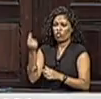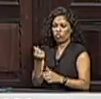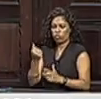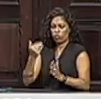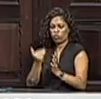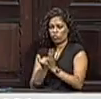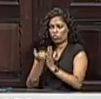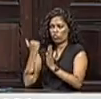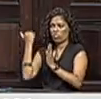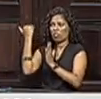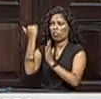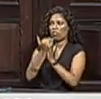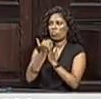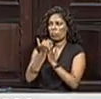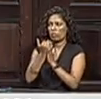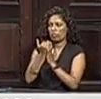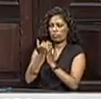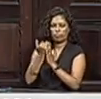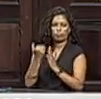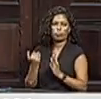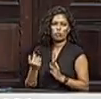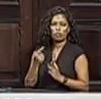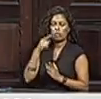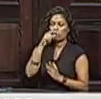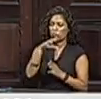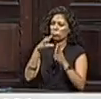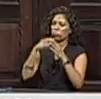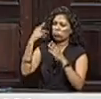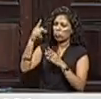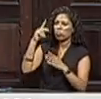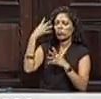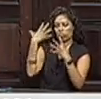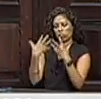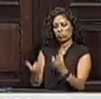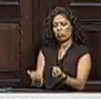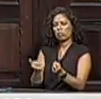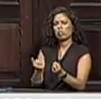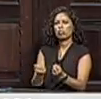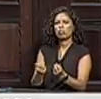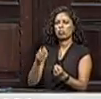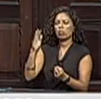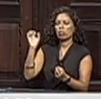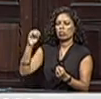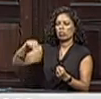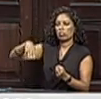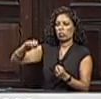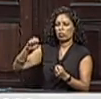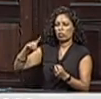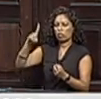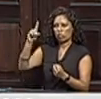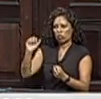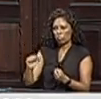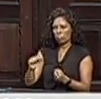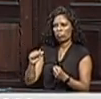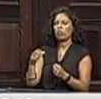que está afundada. Então, o nosso voto é favorável à emenda do deputado Luiz Paulo.